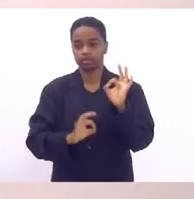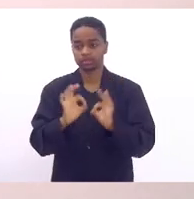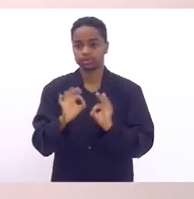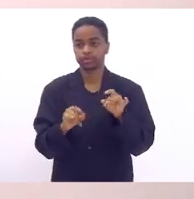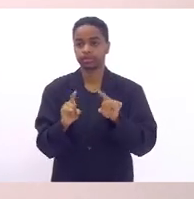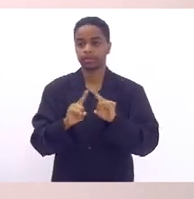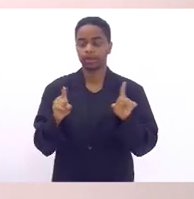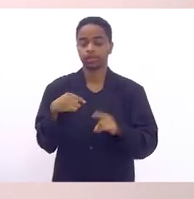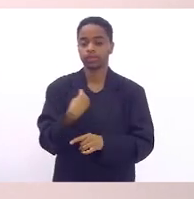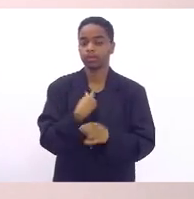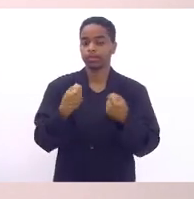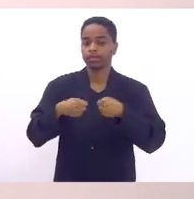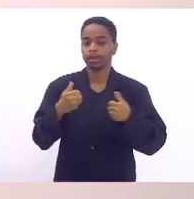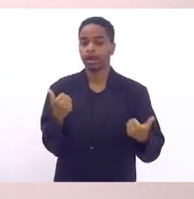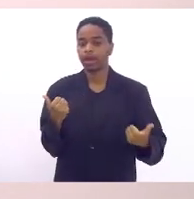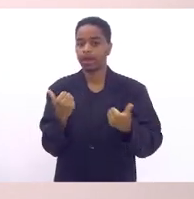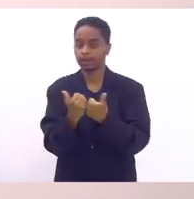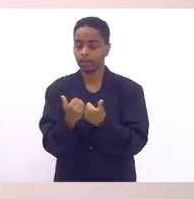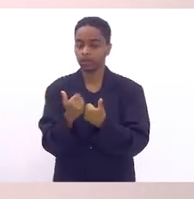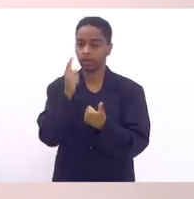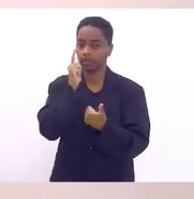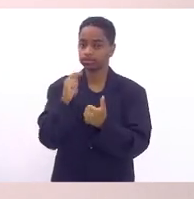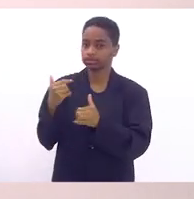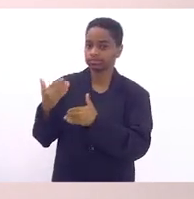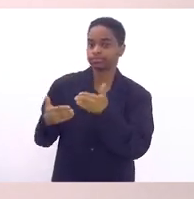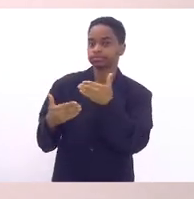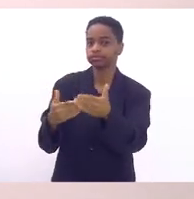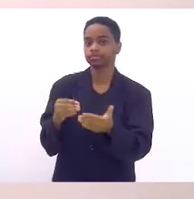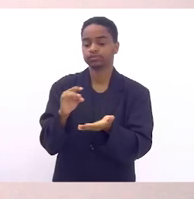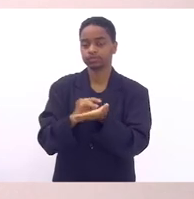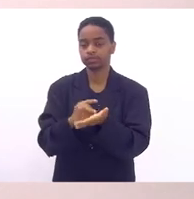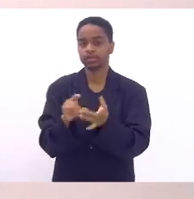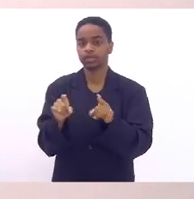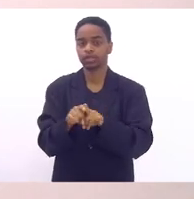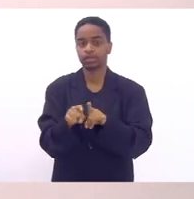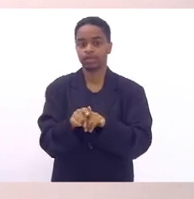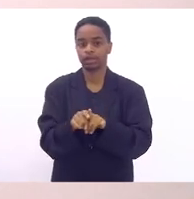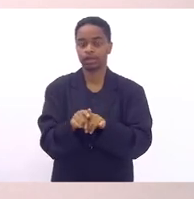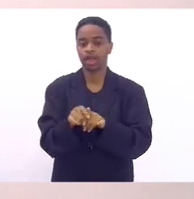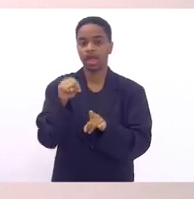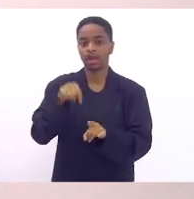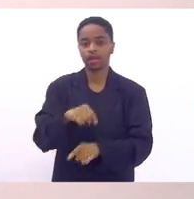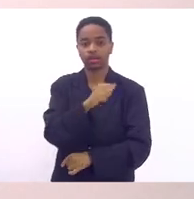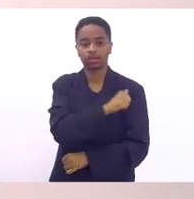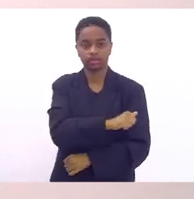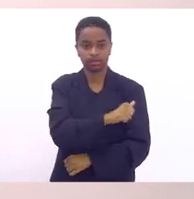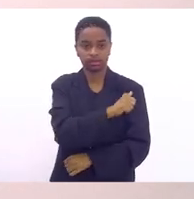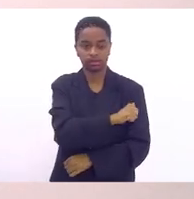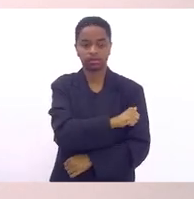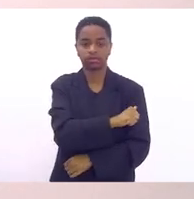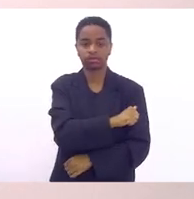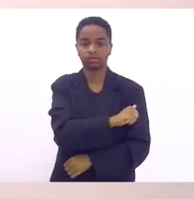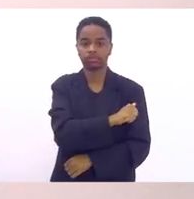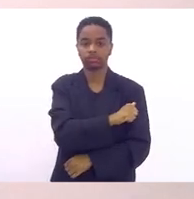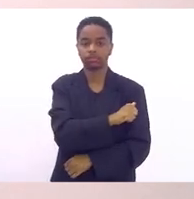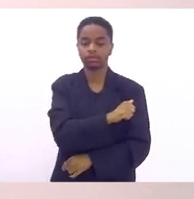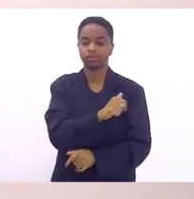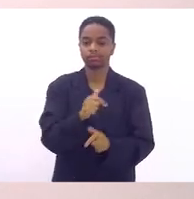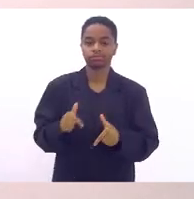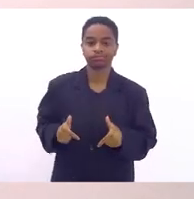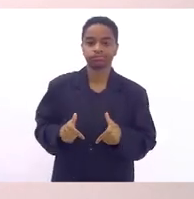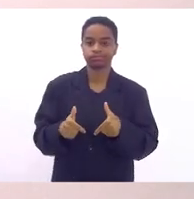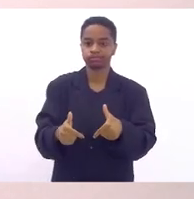precisamos desse suporte para poder para avançar e realmente entregar e botar o o Estado do Rio de Janeiro na Vanguarda desse